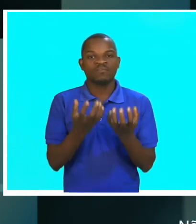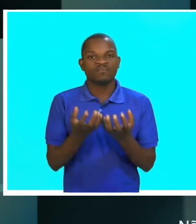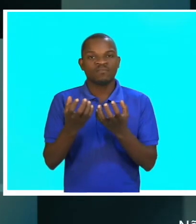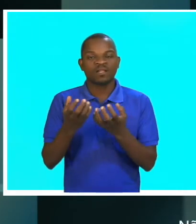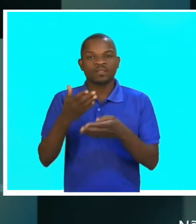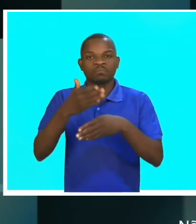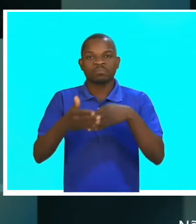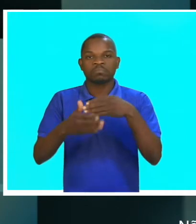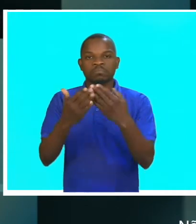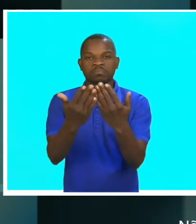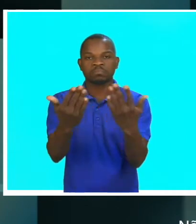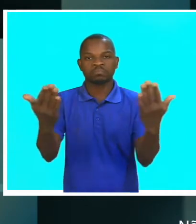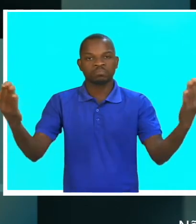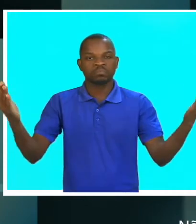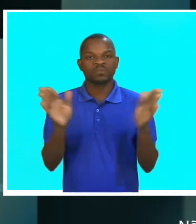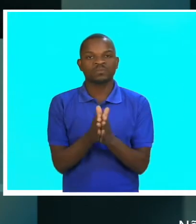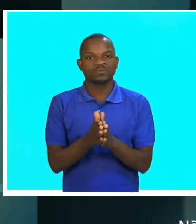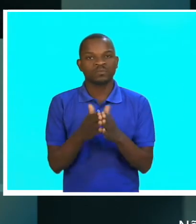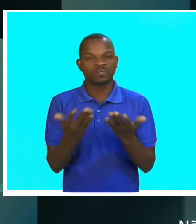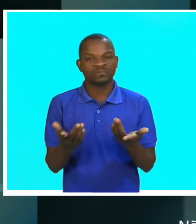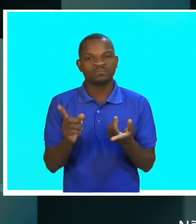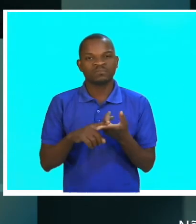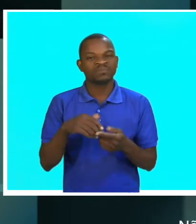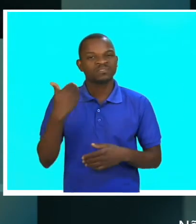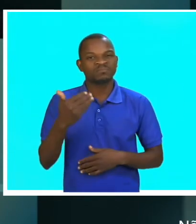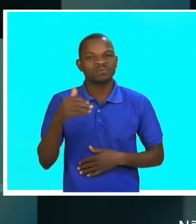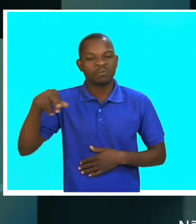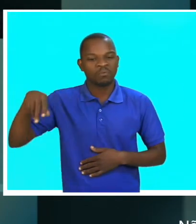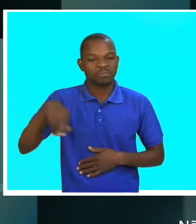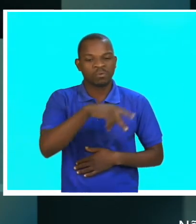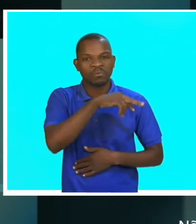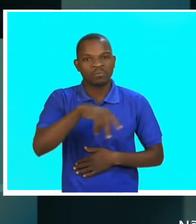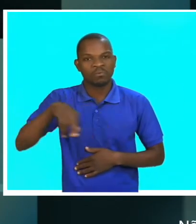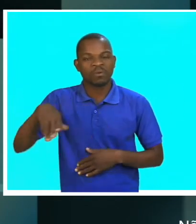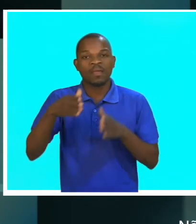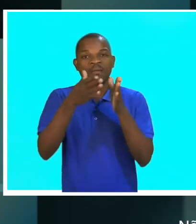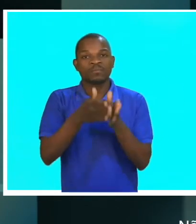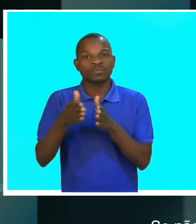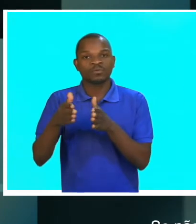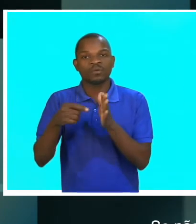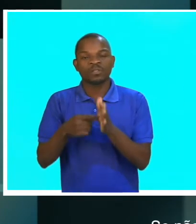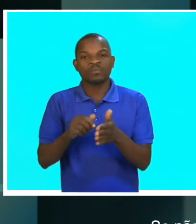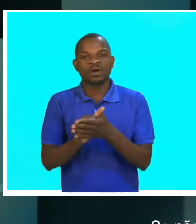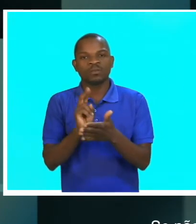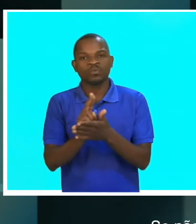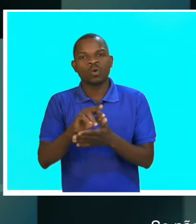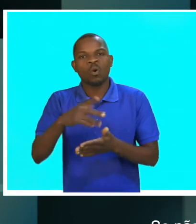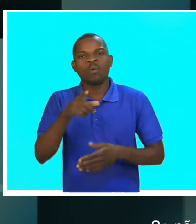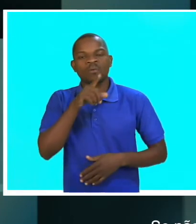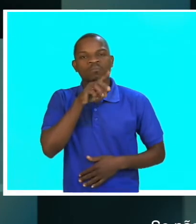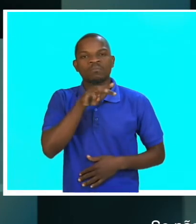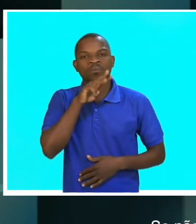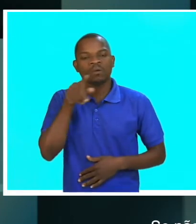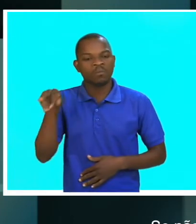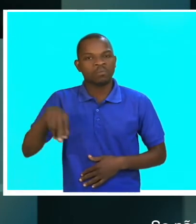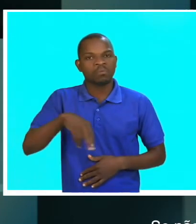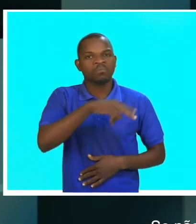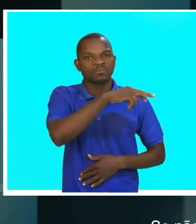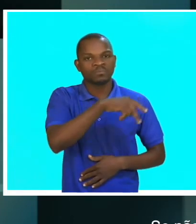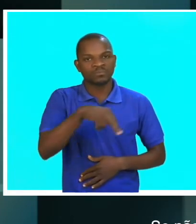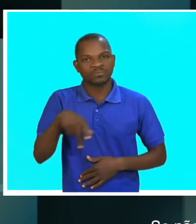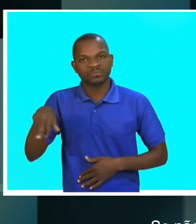não temos um muro para vedar a escola, e estão sempre a passar pessoas. Se não são alunos, são encarregados,